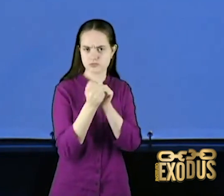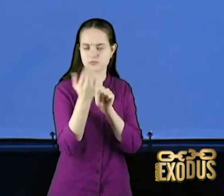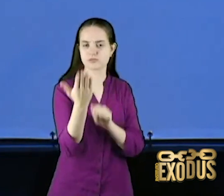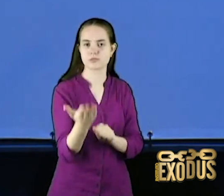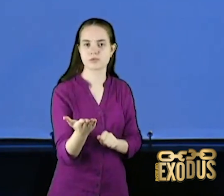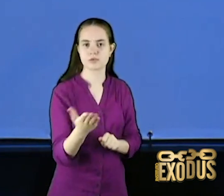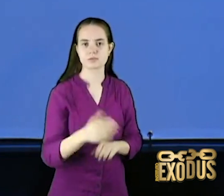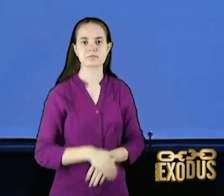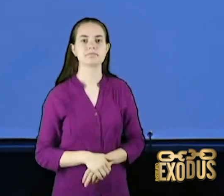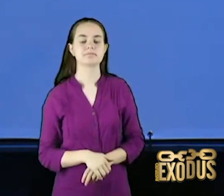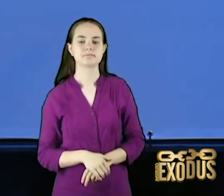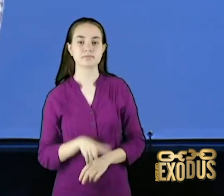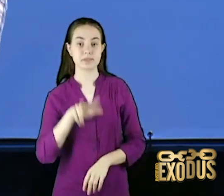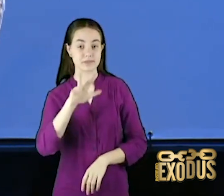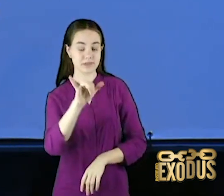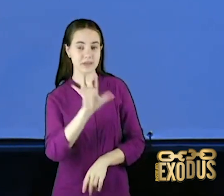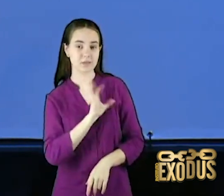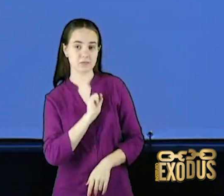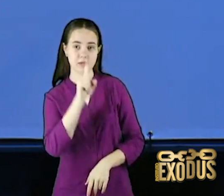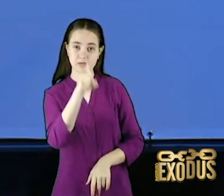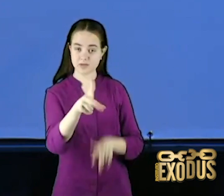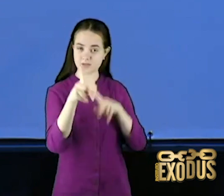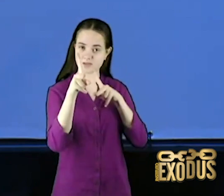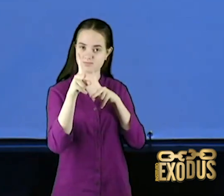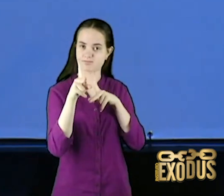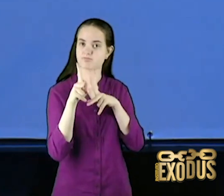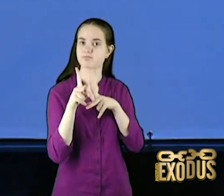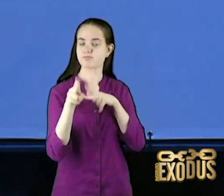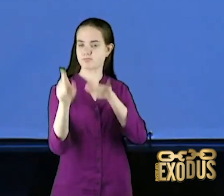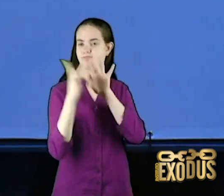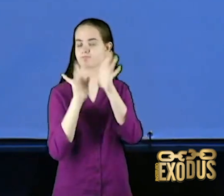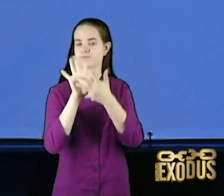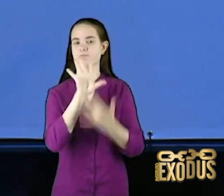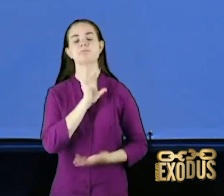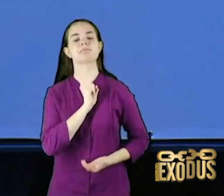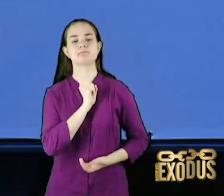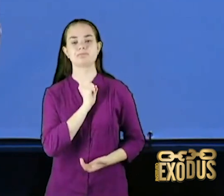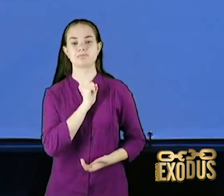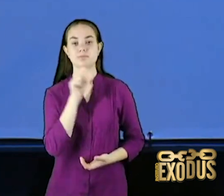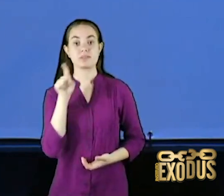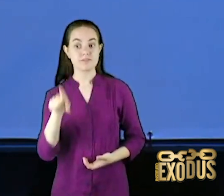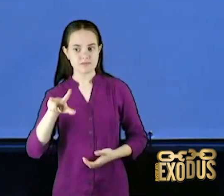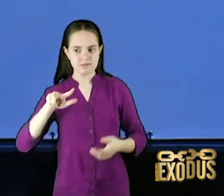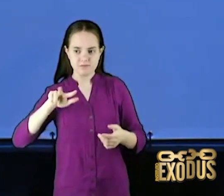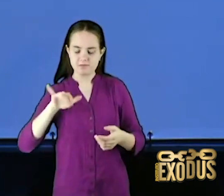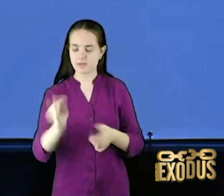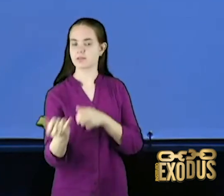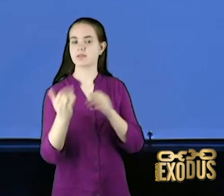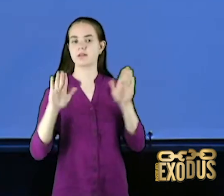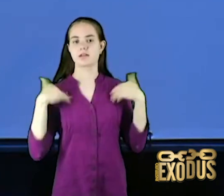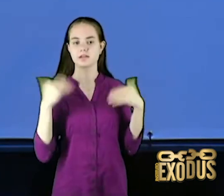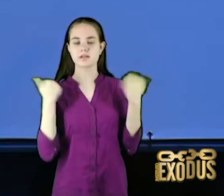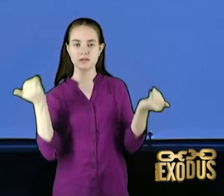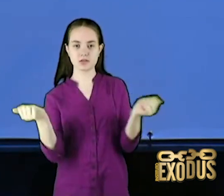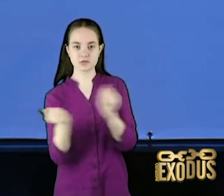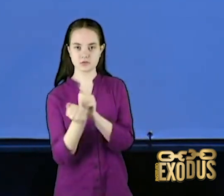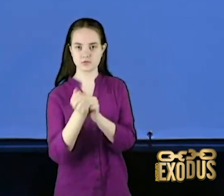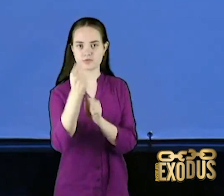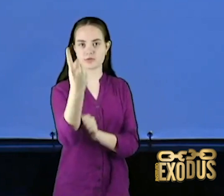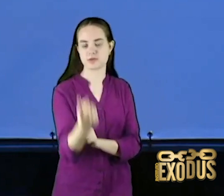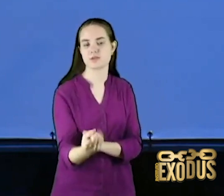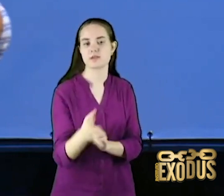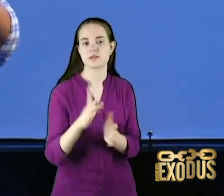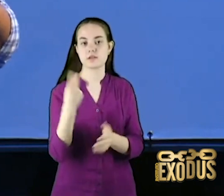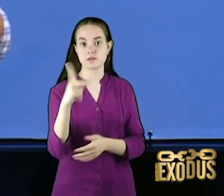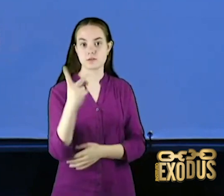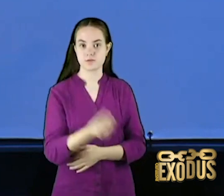chorando, ele vai amar você quando precisa ser amado, ele vai se alegrar contigo nas tuas vitórias, ele